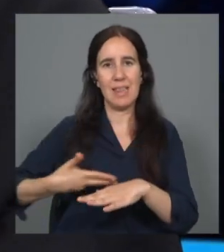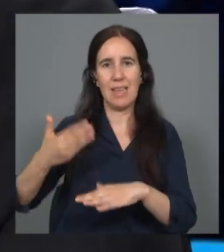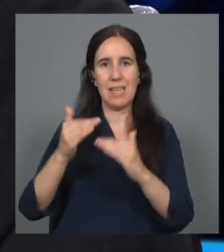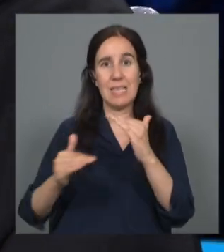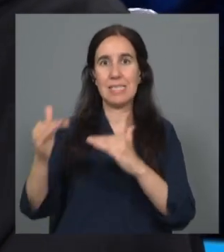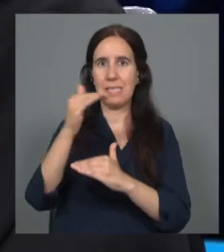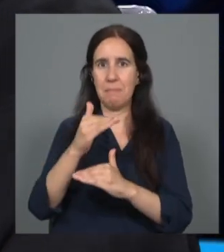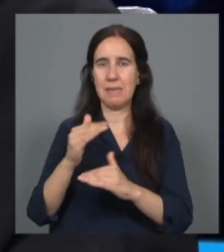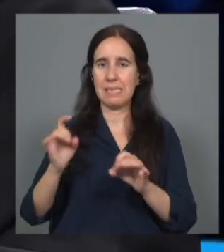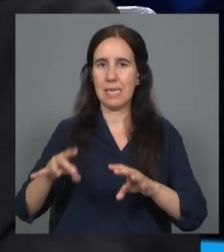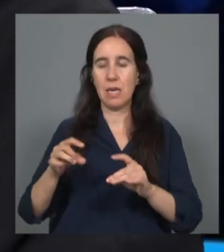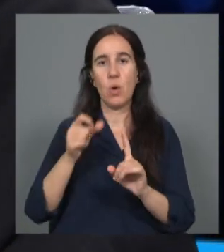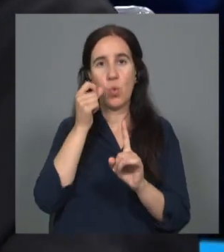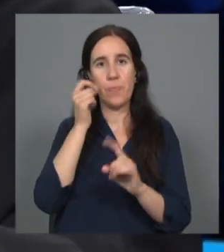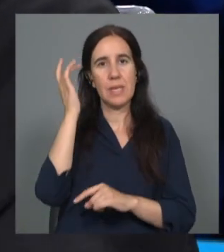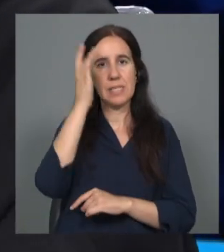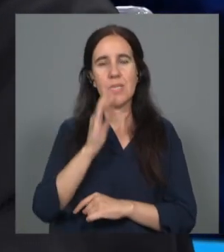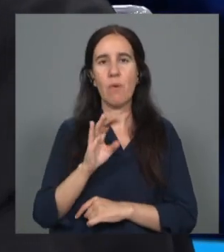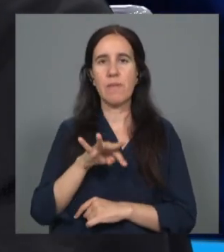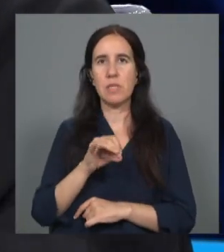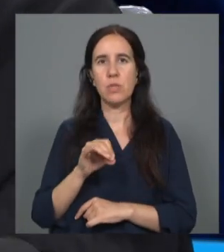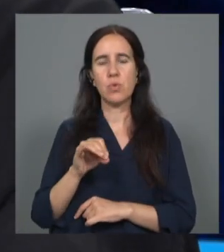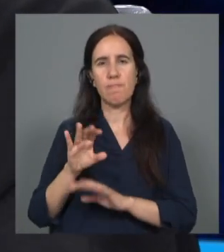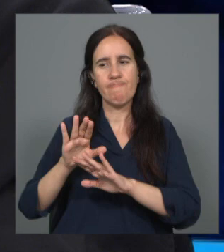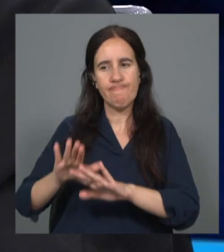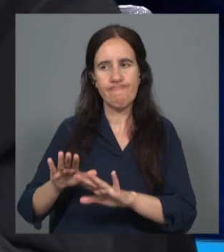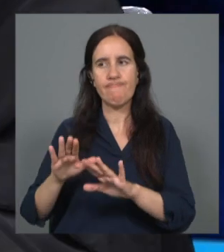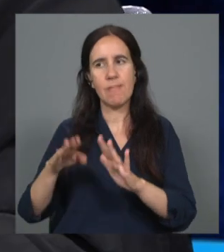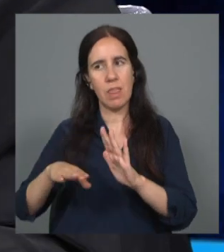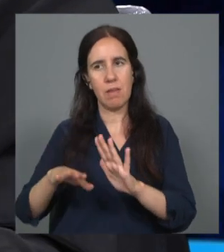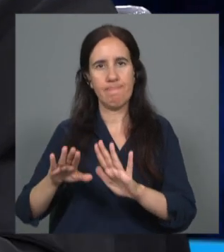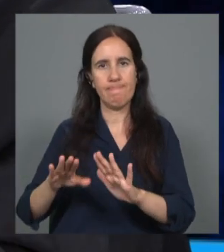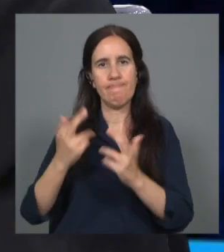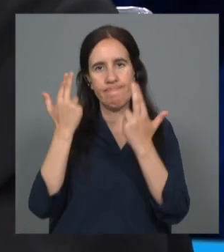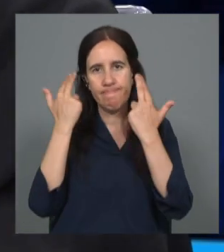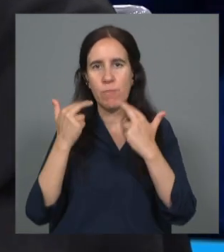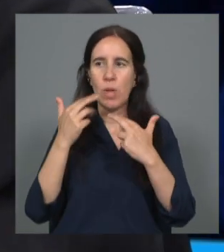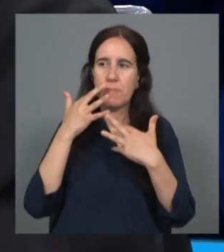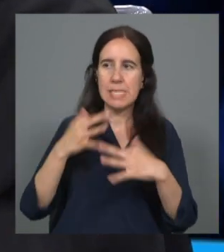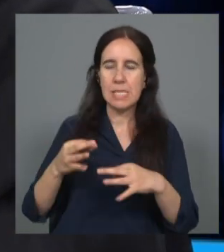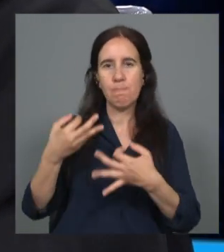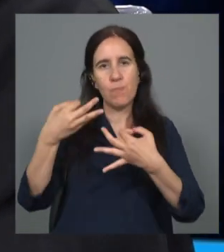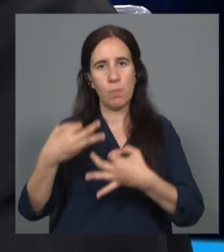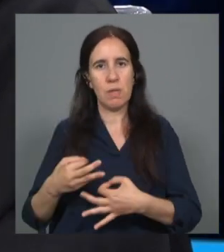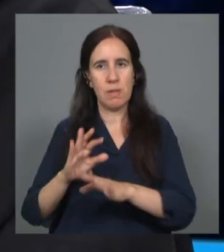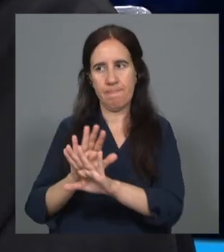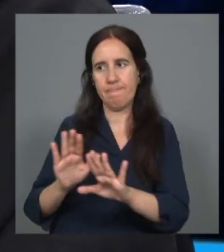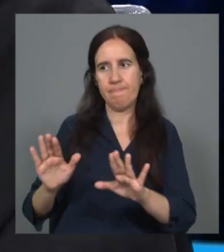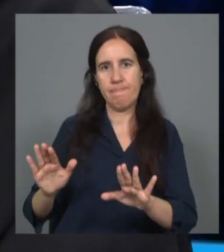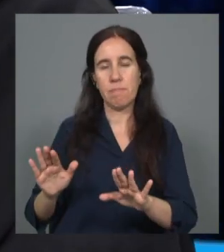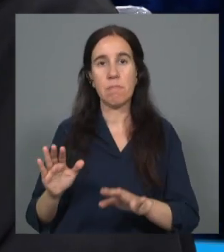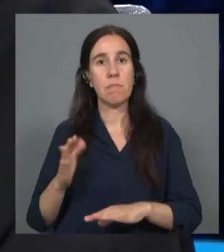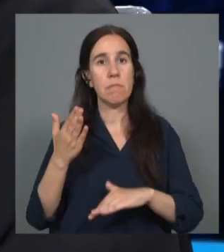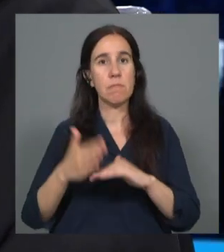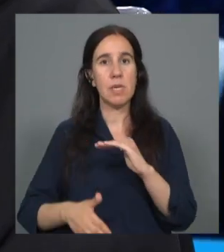acima. São Francisco queria que os seus frades ficassem sempre menores, simples, humildes. Eis, então,